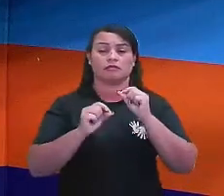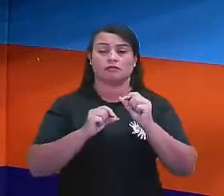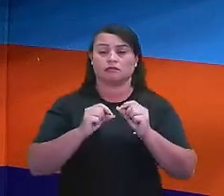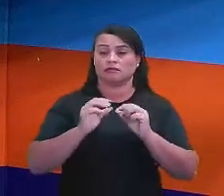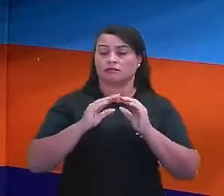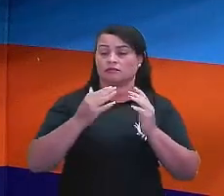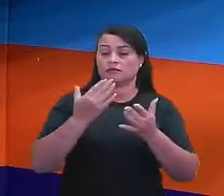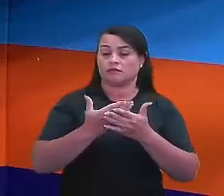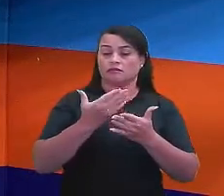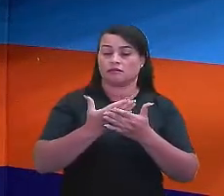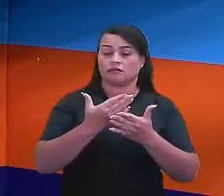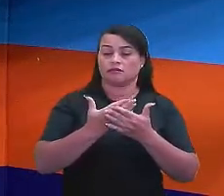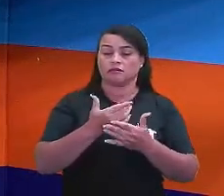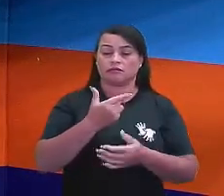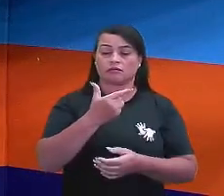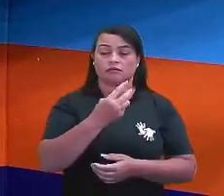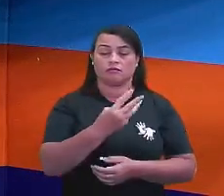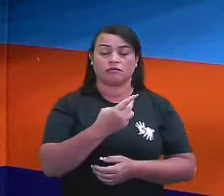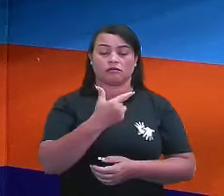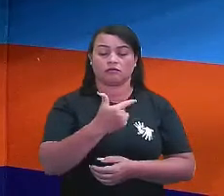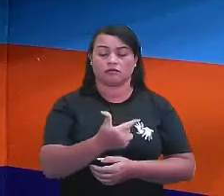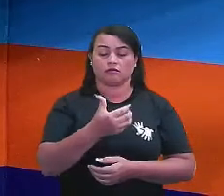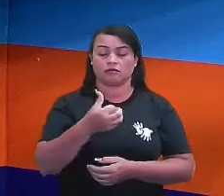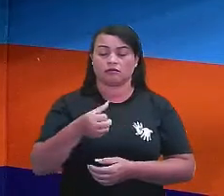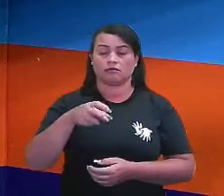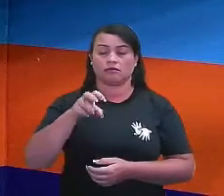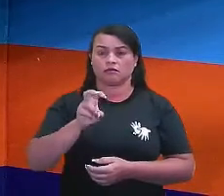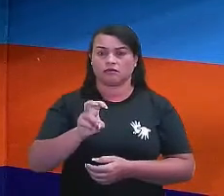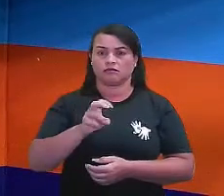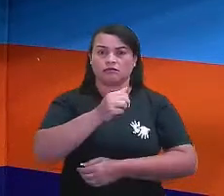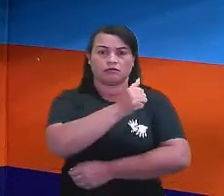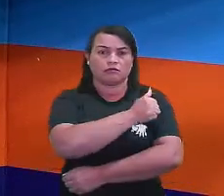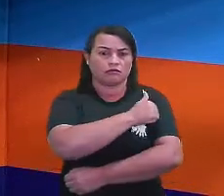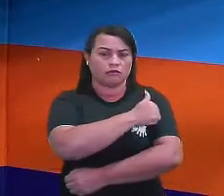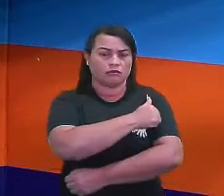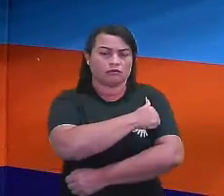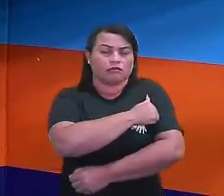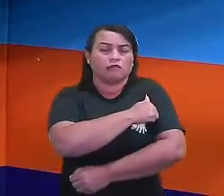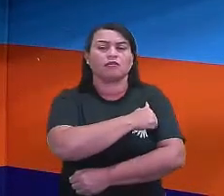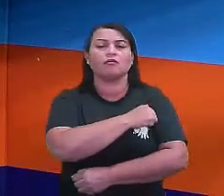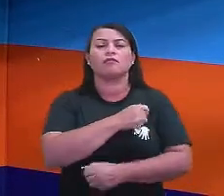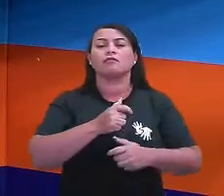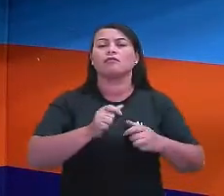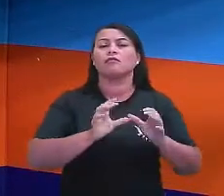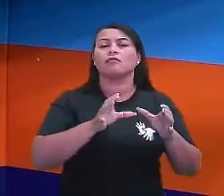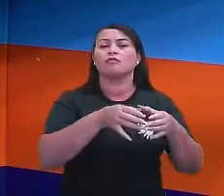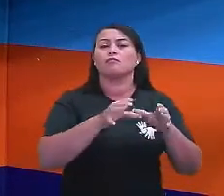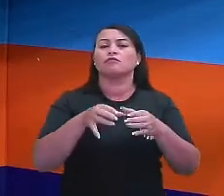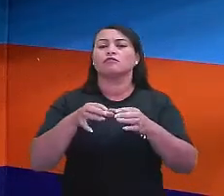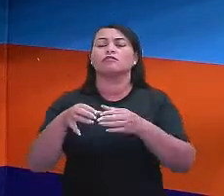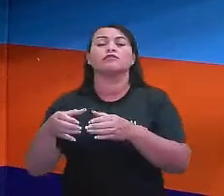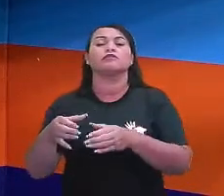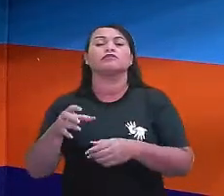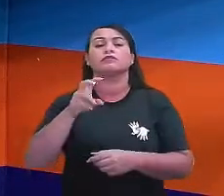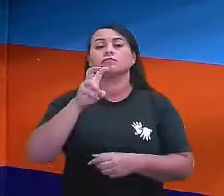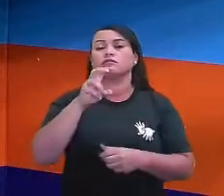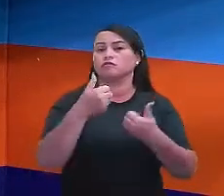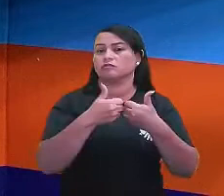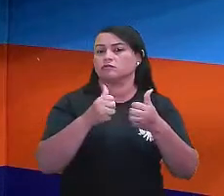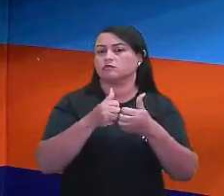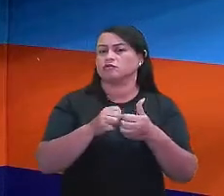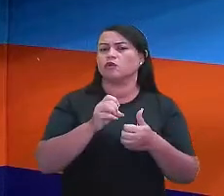265 alunos foram distribuídos igualmente em 5 ônibus. Quantos alunos foram em cada